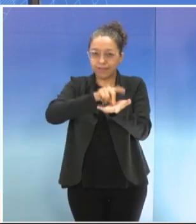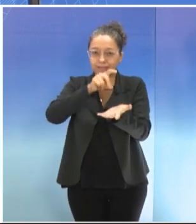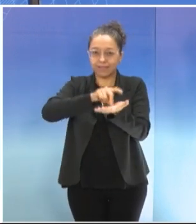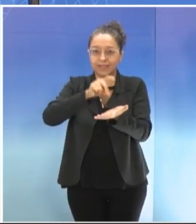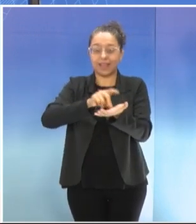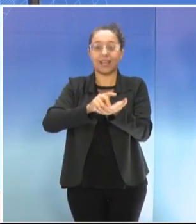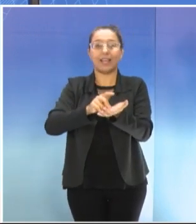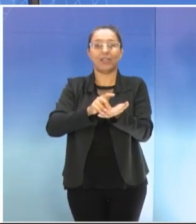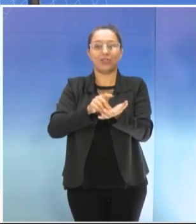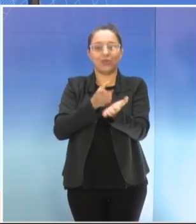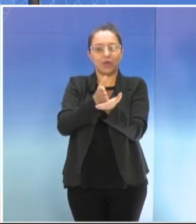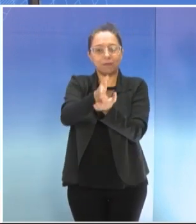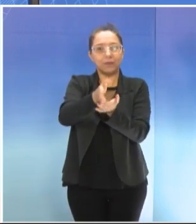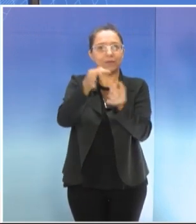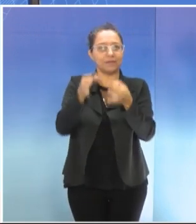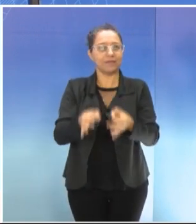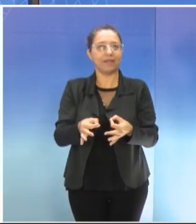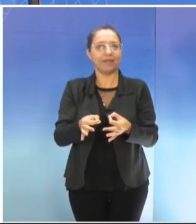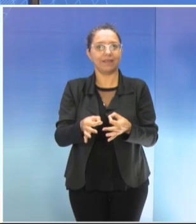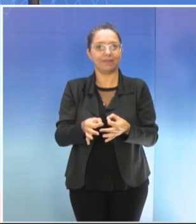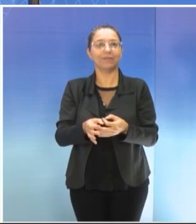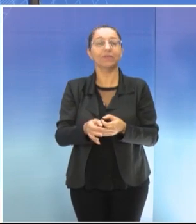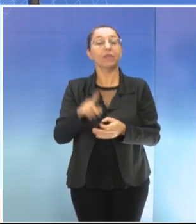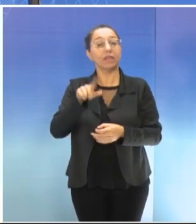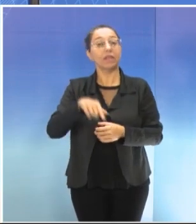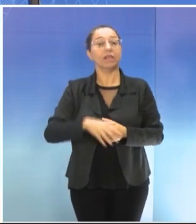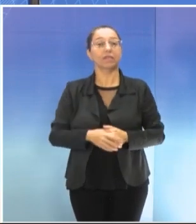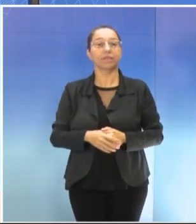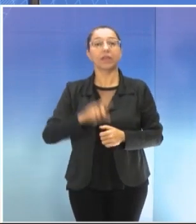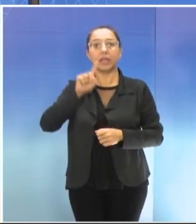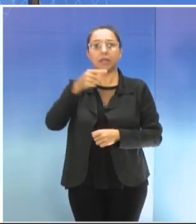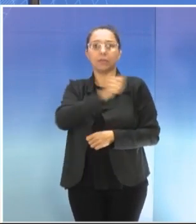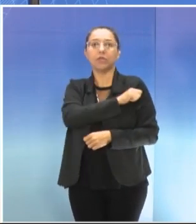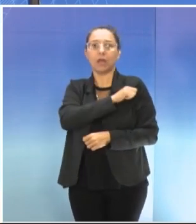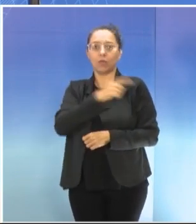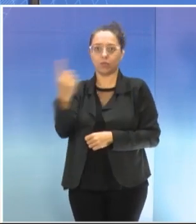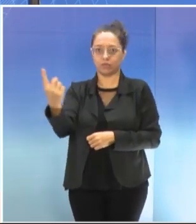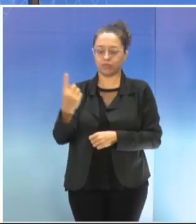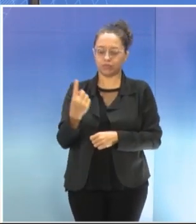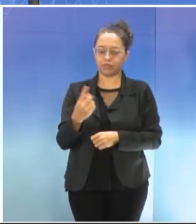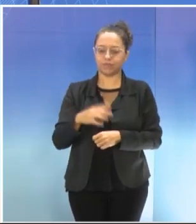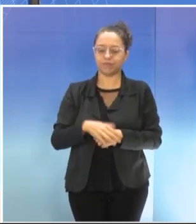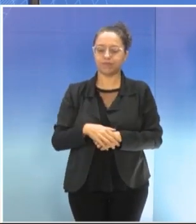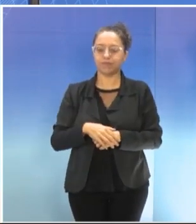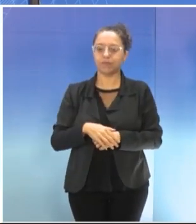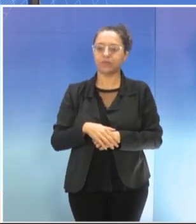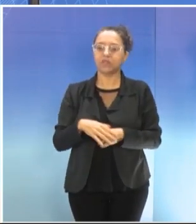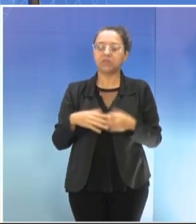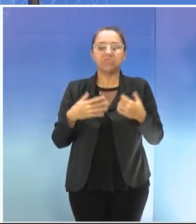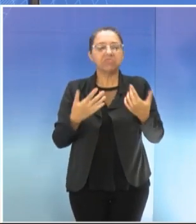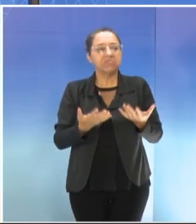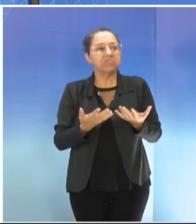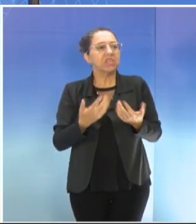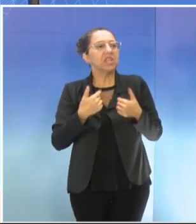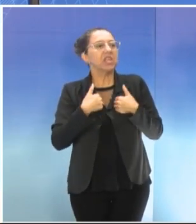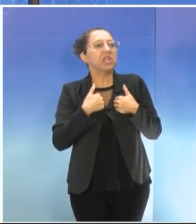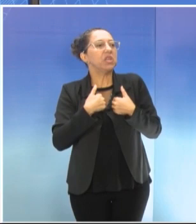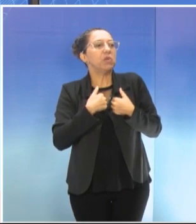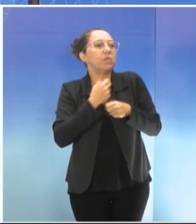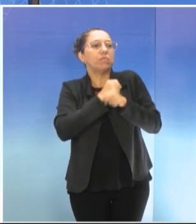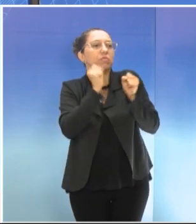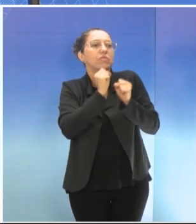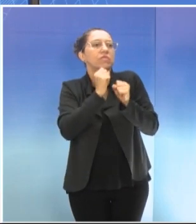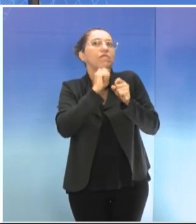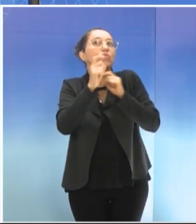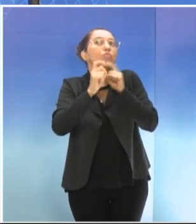acontecendo? Será que essa realmente é a questão certa? Esse mesmo aluno chegou para mim e falou: professor, eu